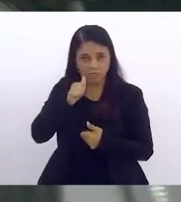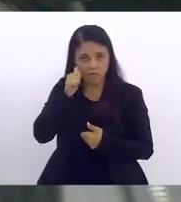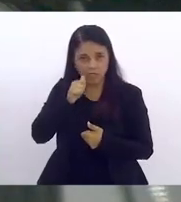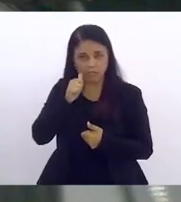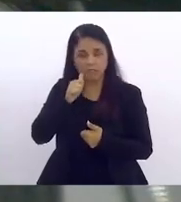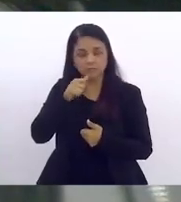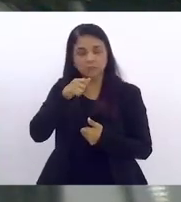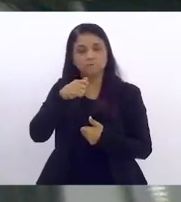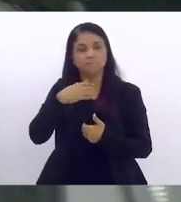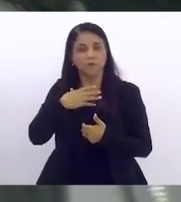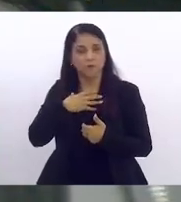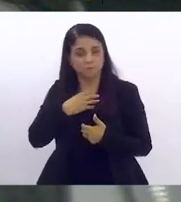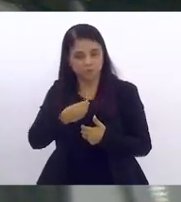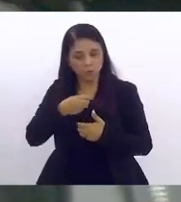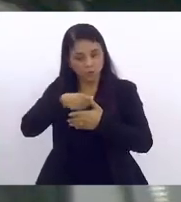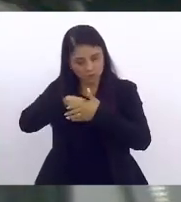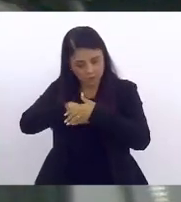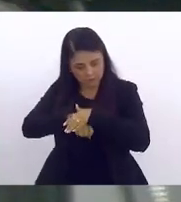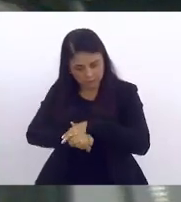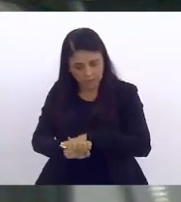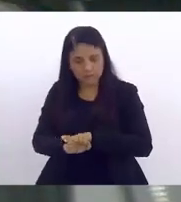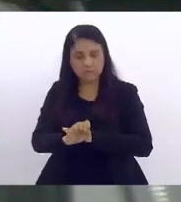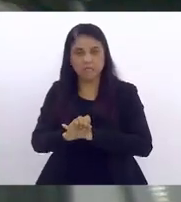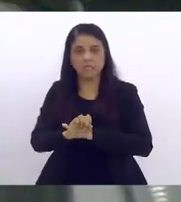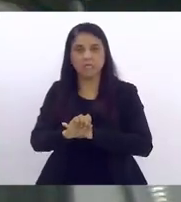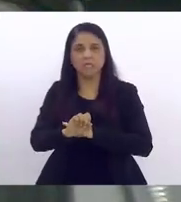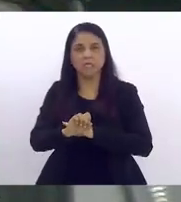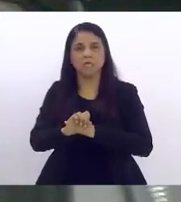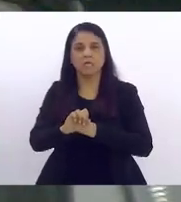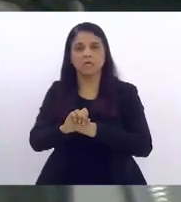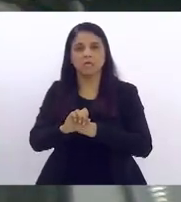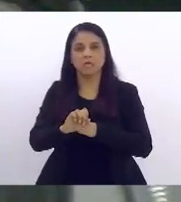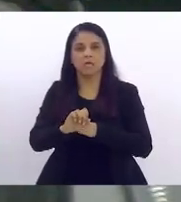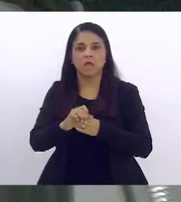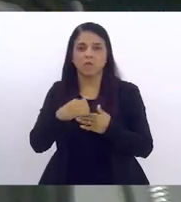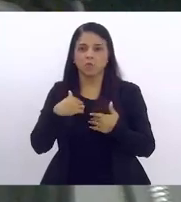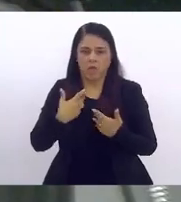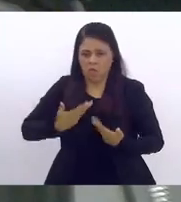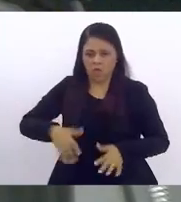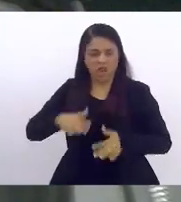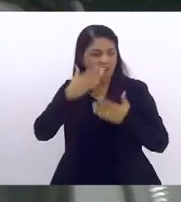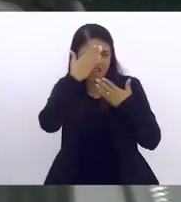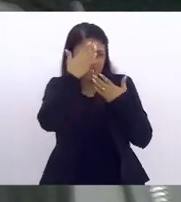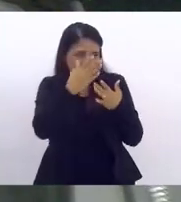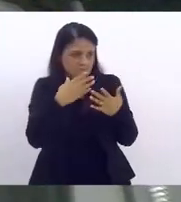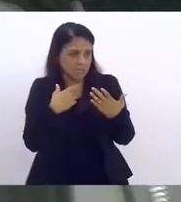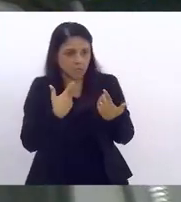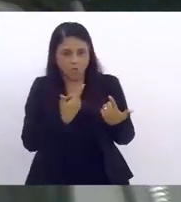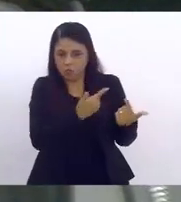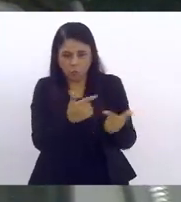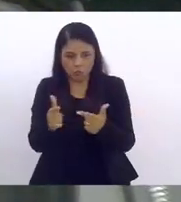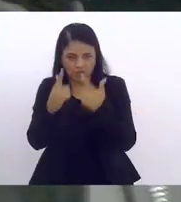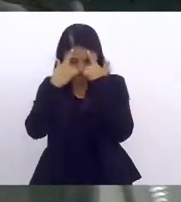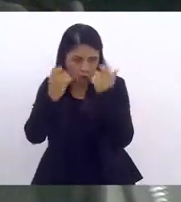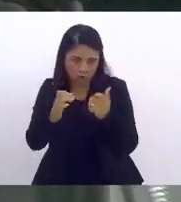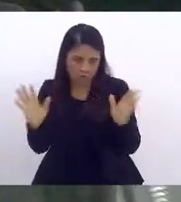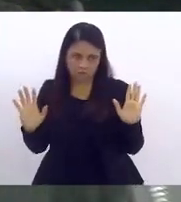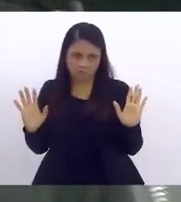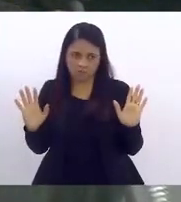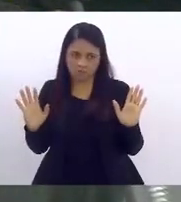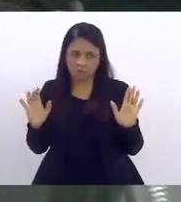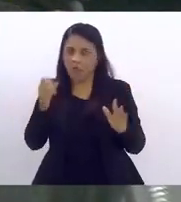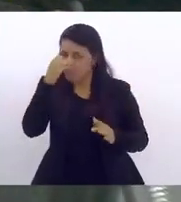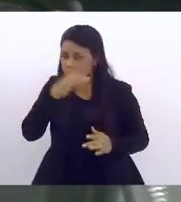gente possa ter nascer com qualidade, que não seja agradeço porque ninguém me violentou, isso é um absurdo, né?